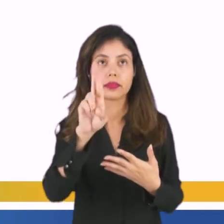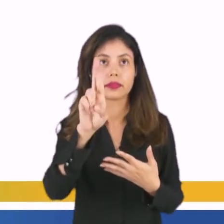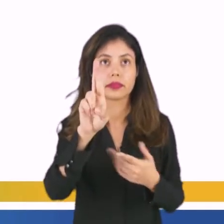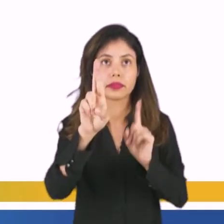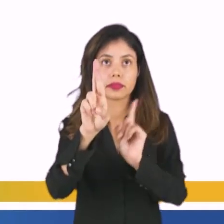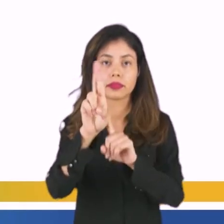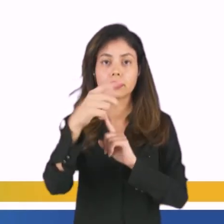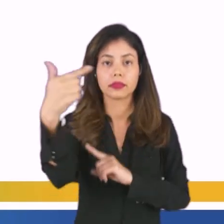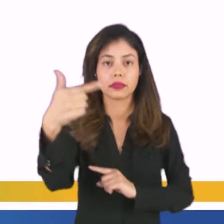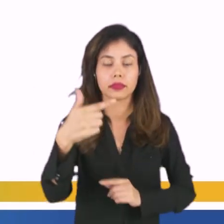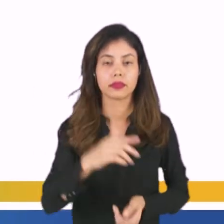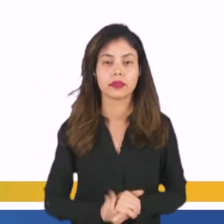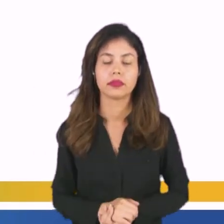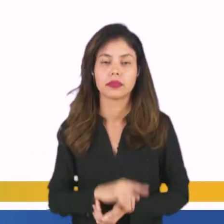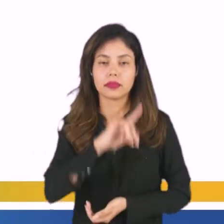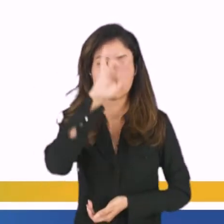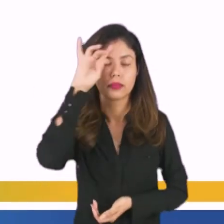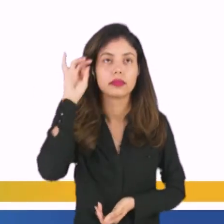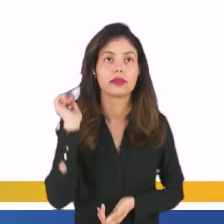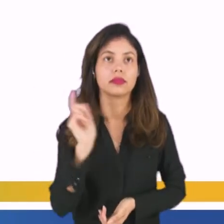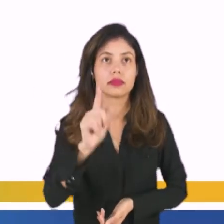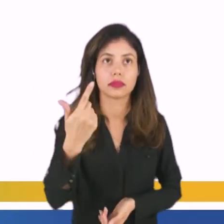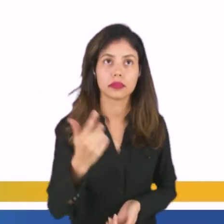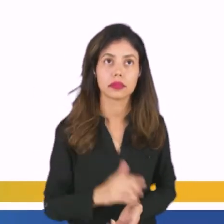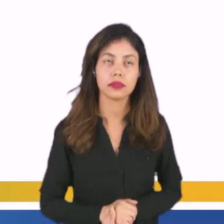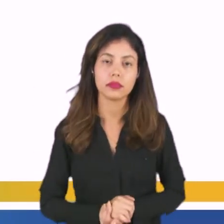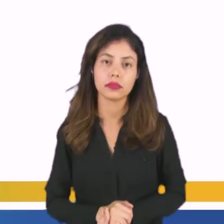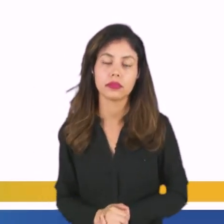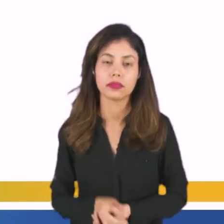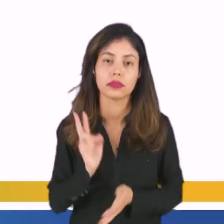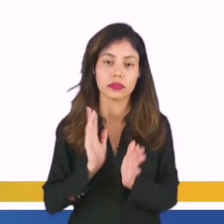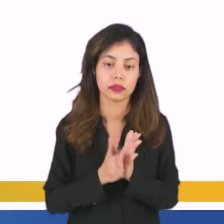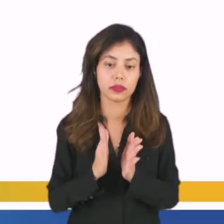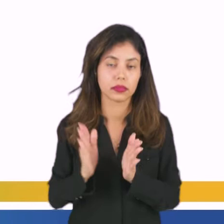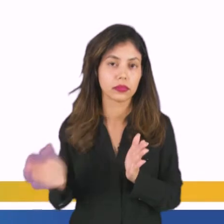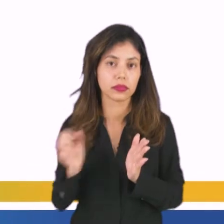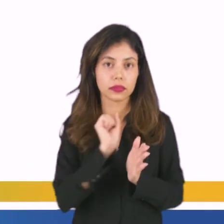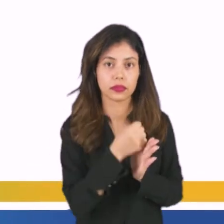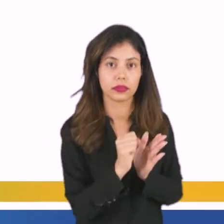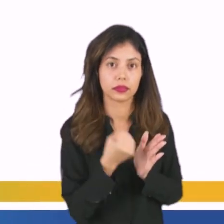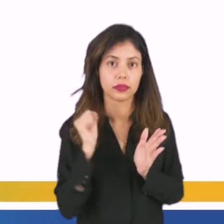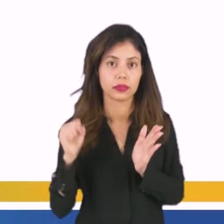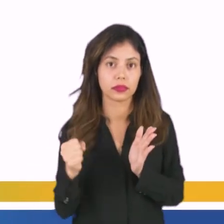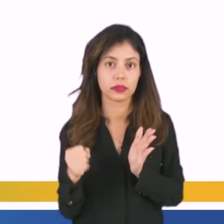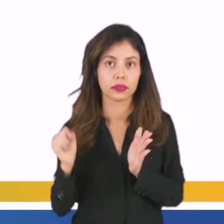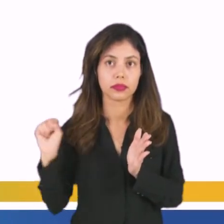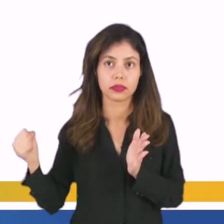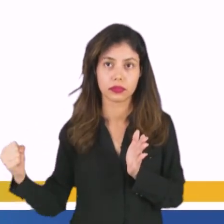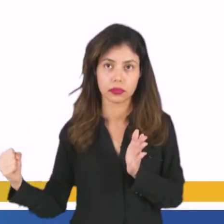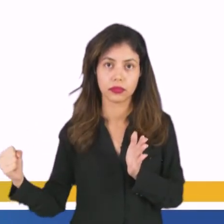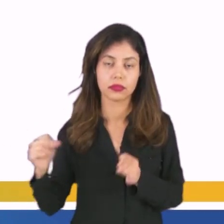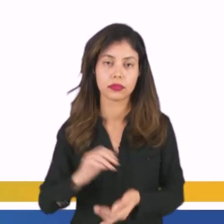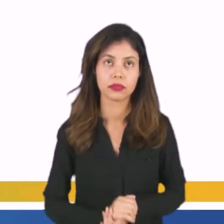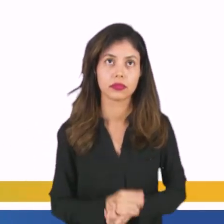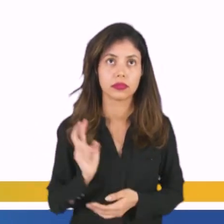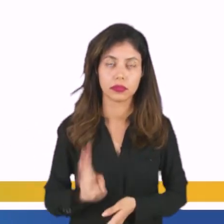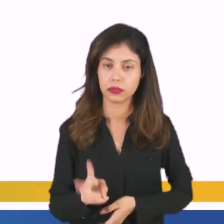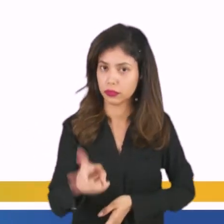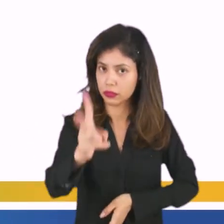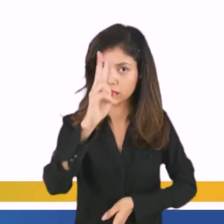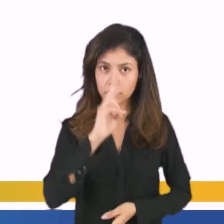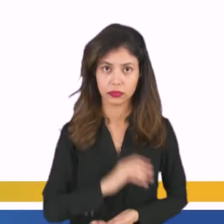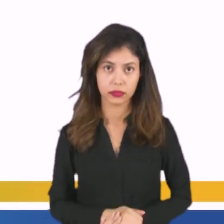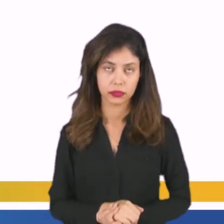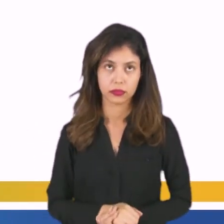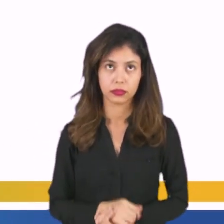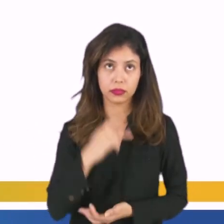razão 2. Vejam esse outro exemplo. Nós temos a sequência 8, 8, 8 e vai para o